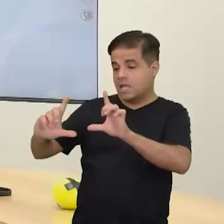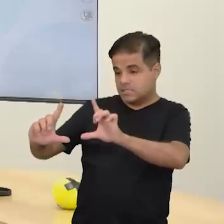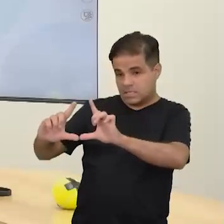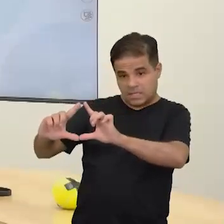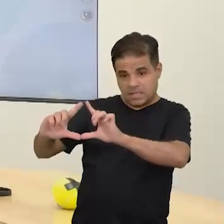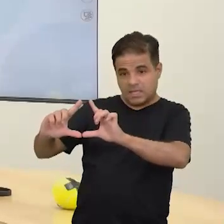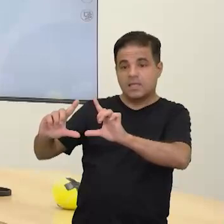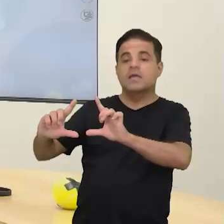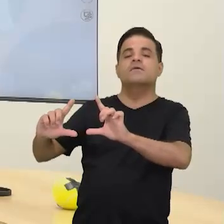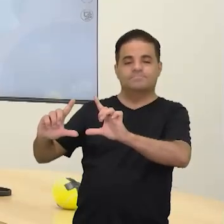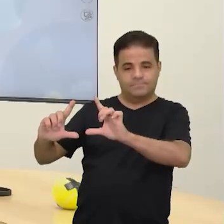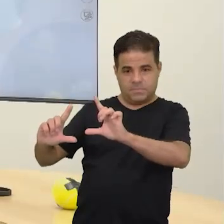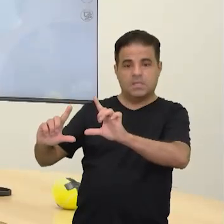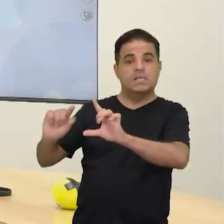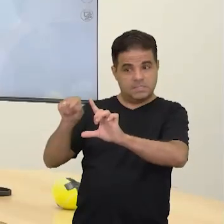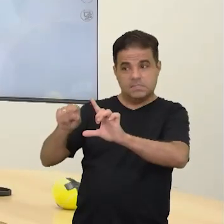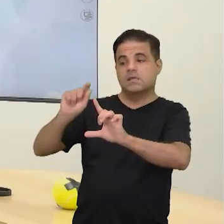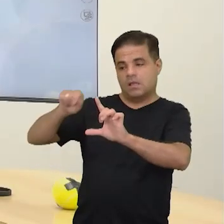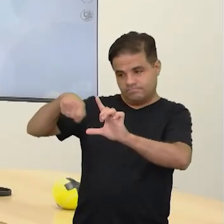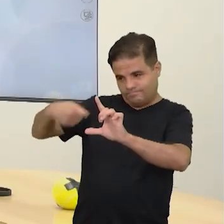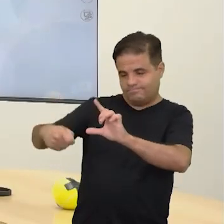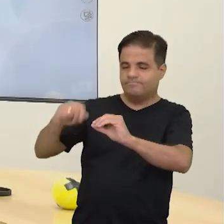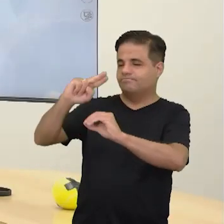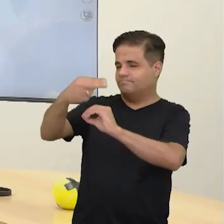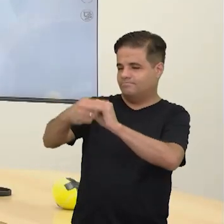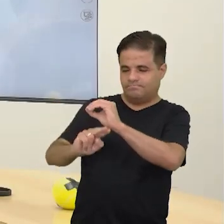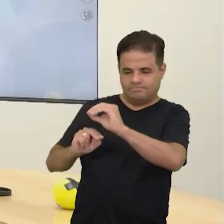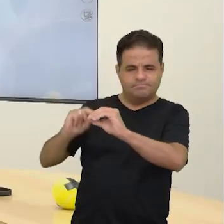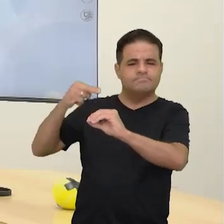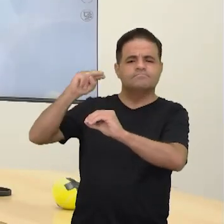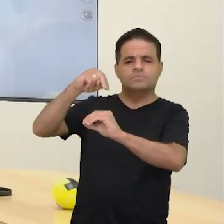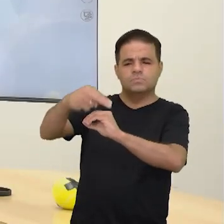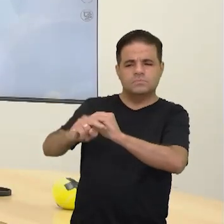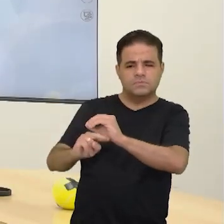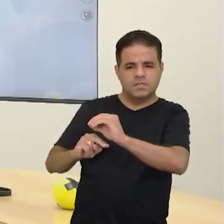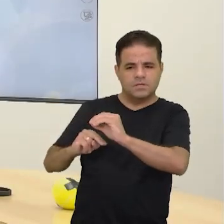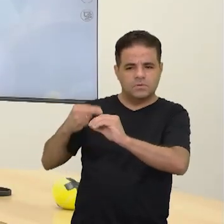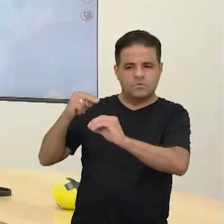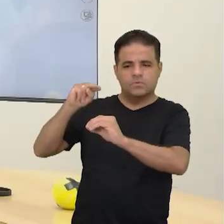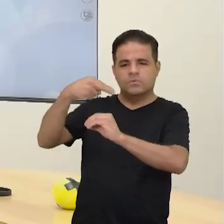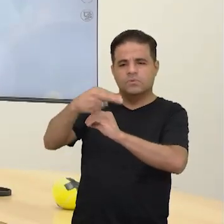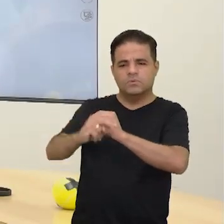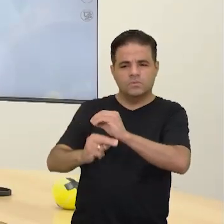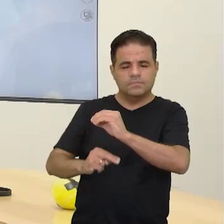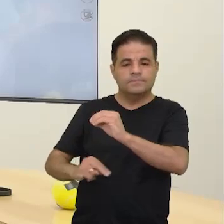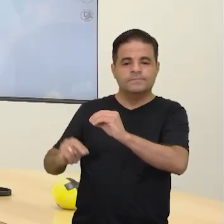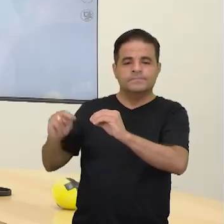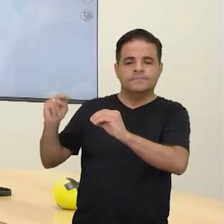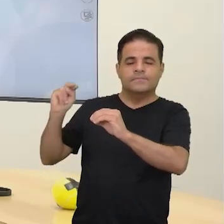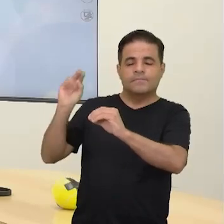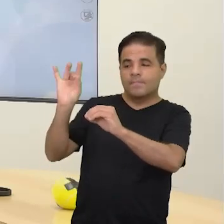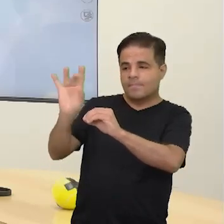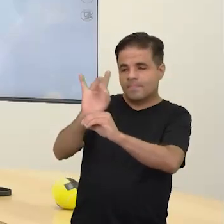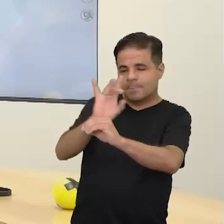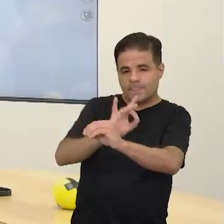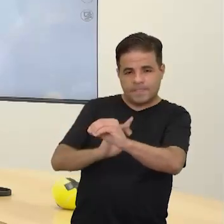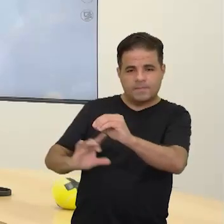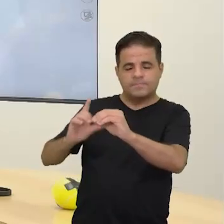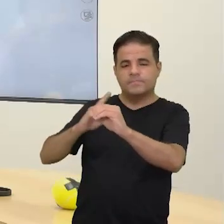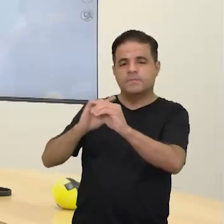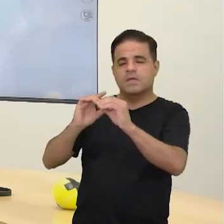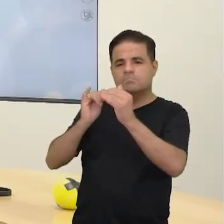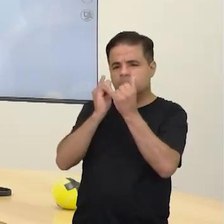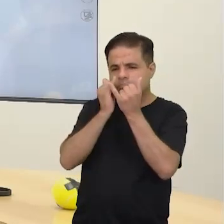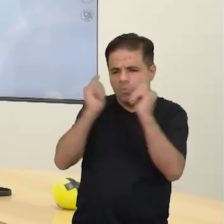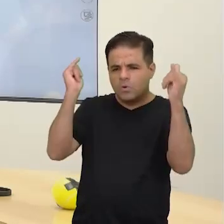nêutron. Certo? Isso aqui é um nêutron. Beleza? E cada quark também, pessoal, tem uma carga